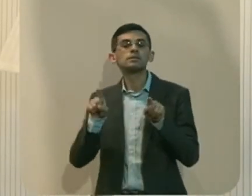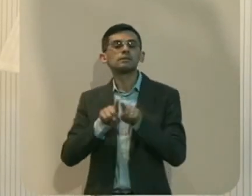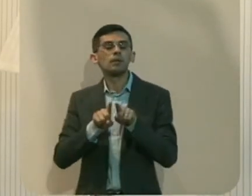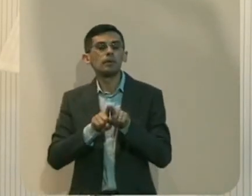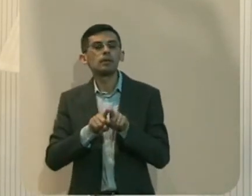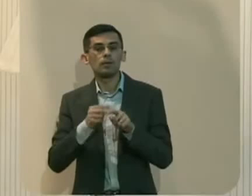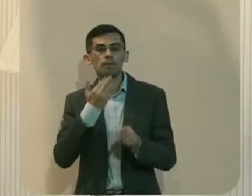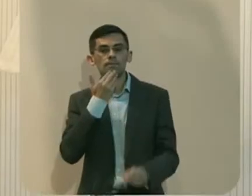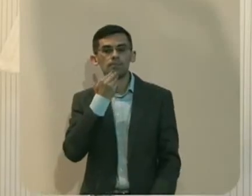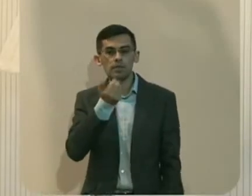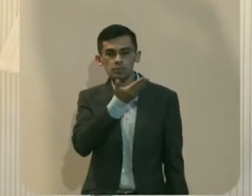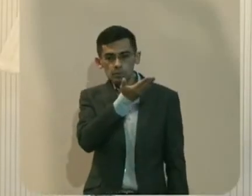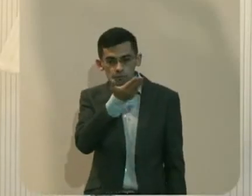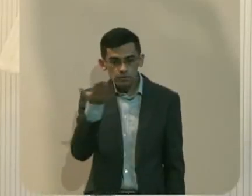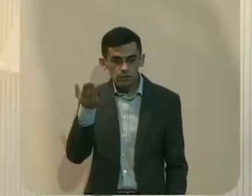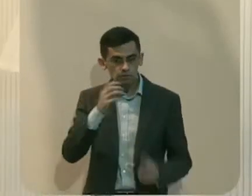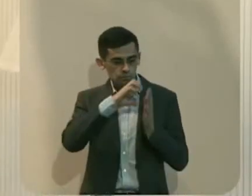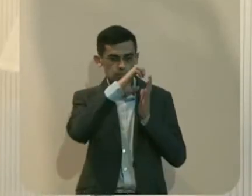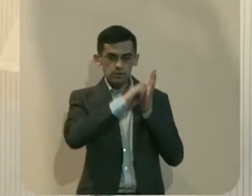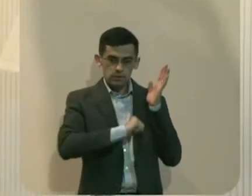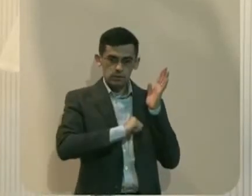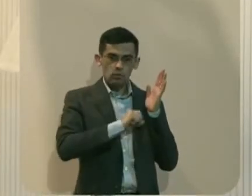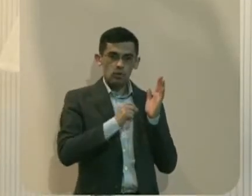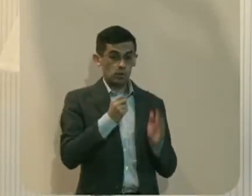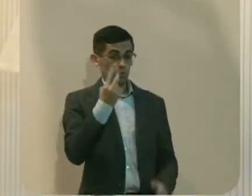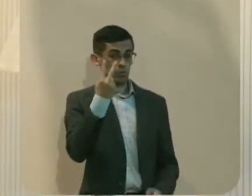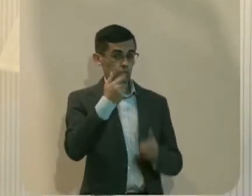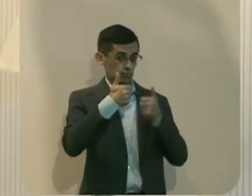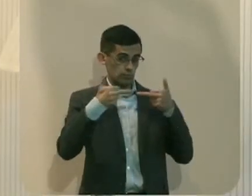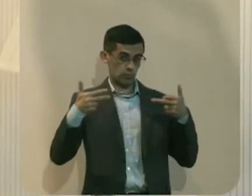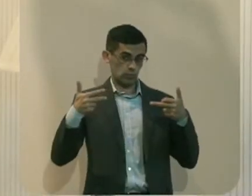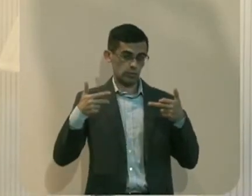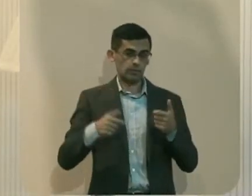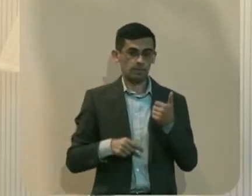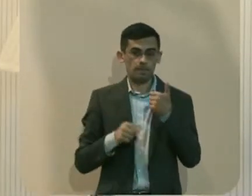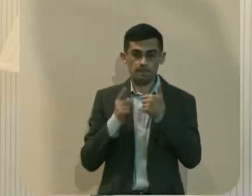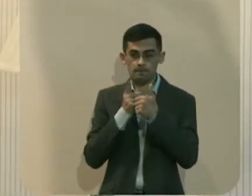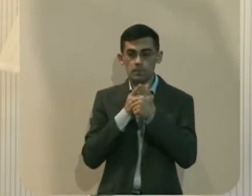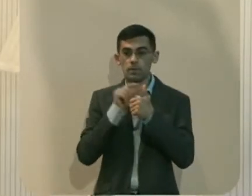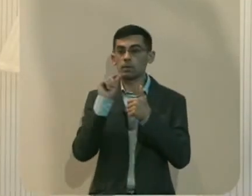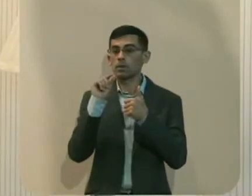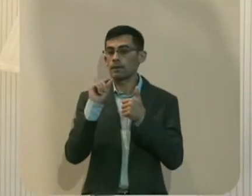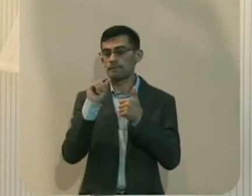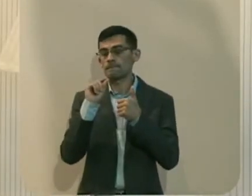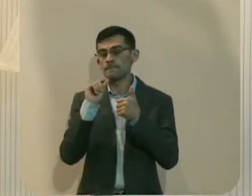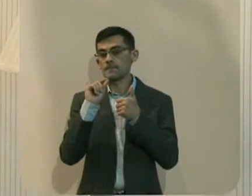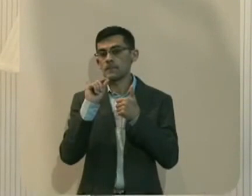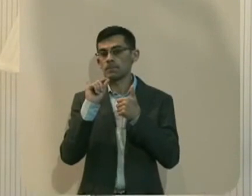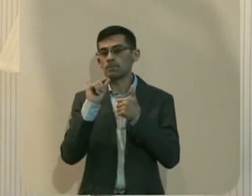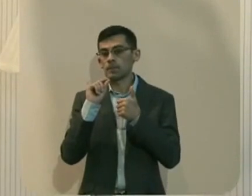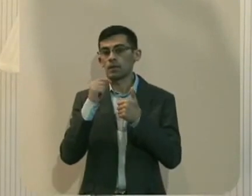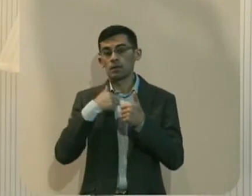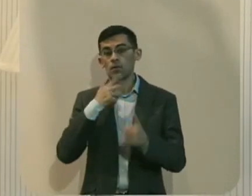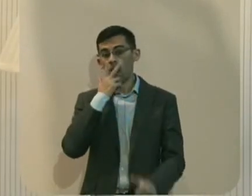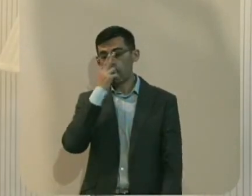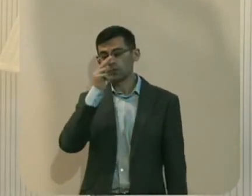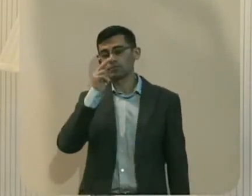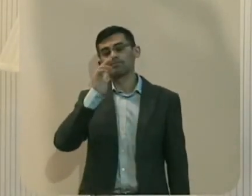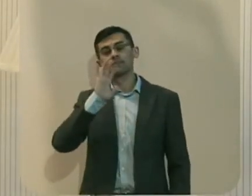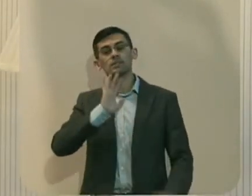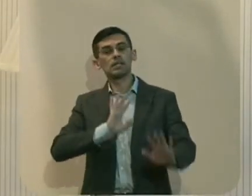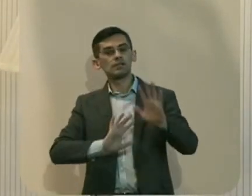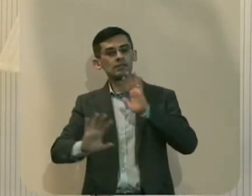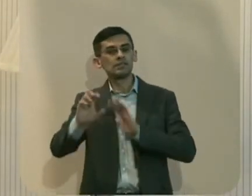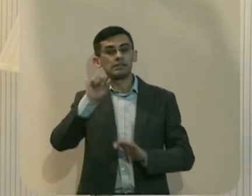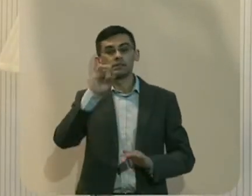eu peço para você preencher? Por duas razões. A primeira razão é porque eu acho que se a